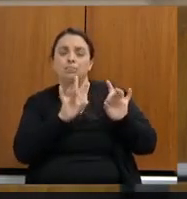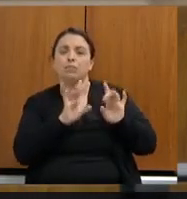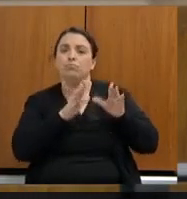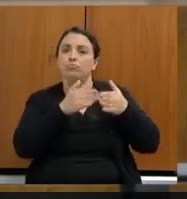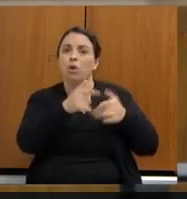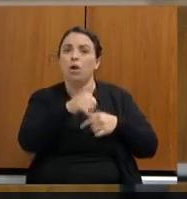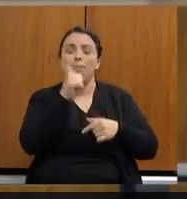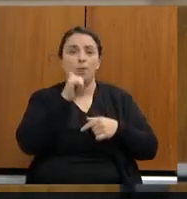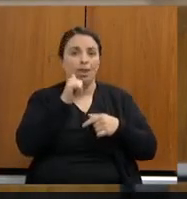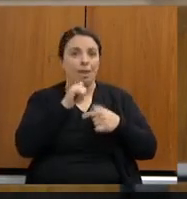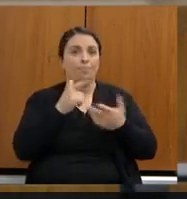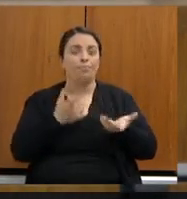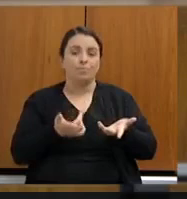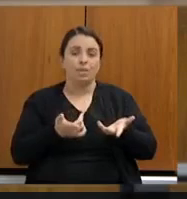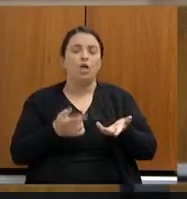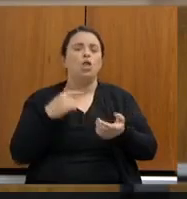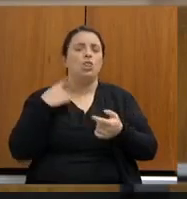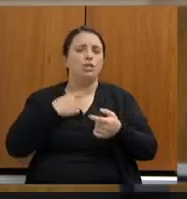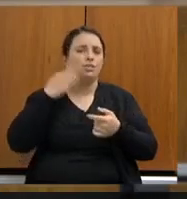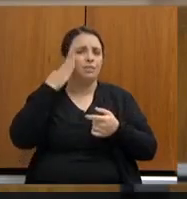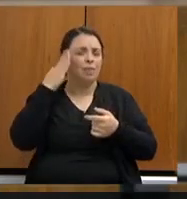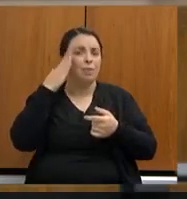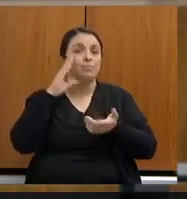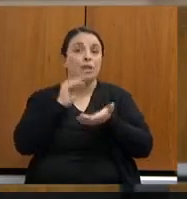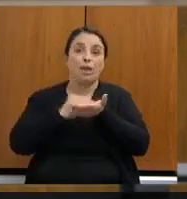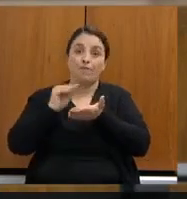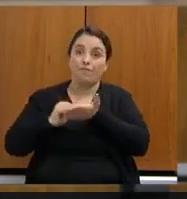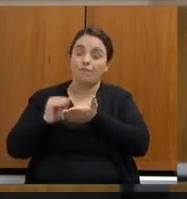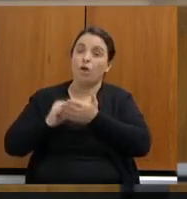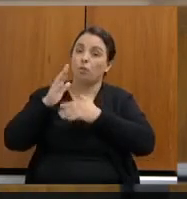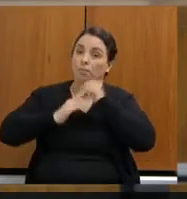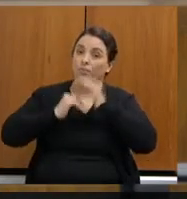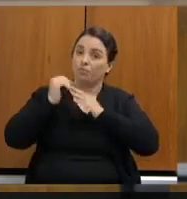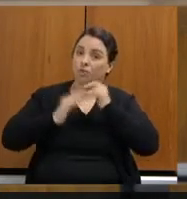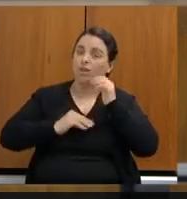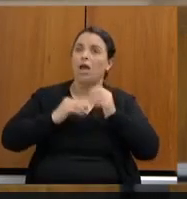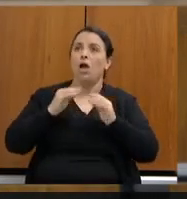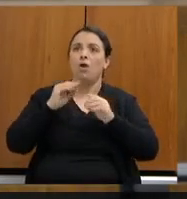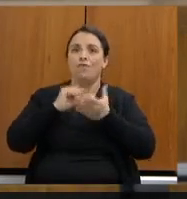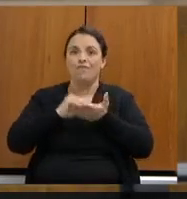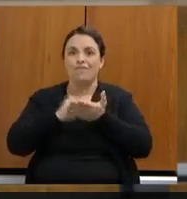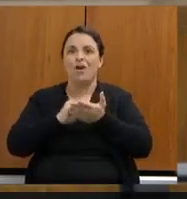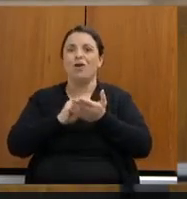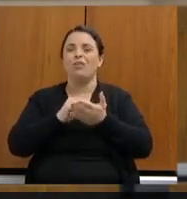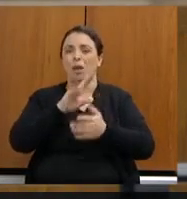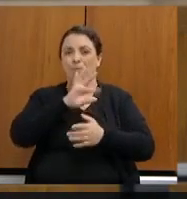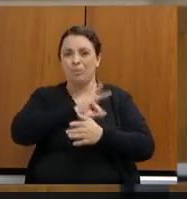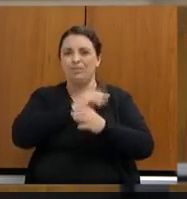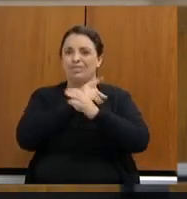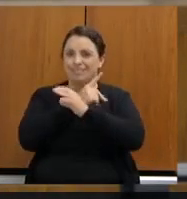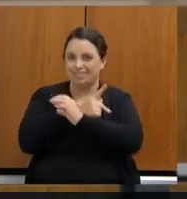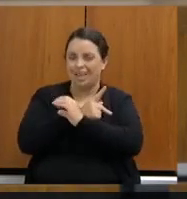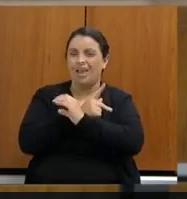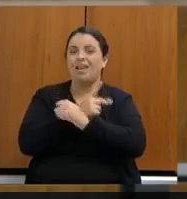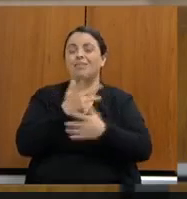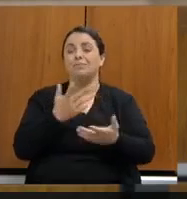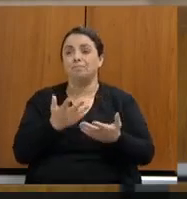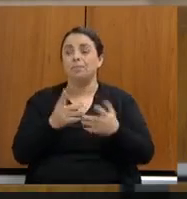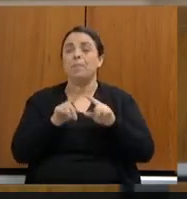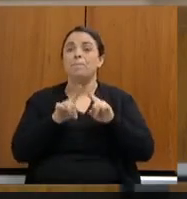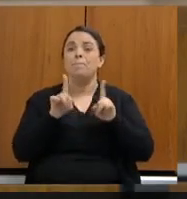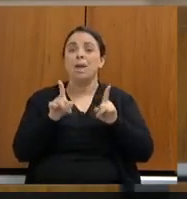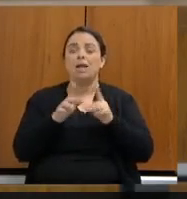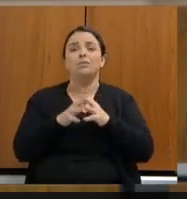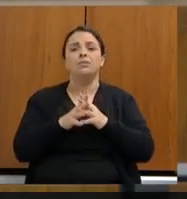questão do baixo efetivo né o nosso de passar gente até insistentemente posicionando e sentido